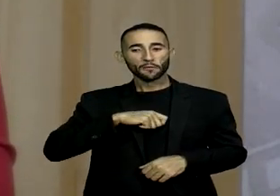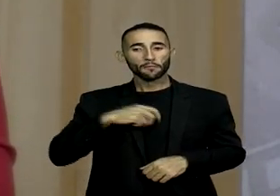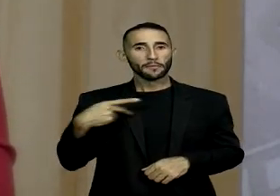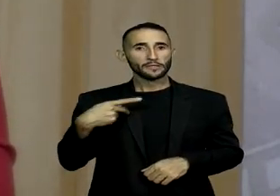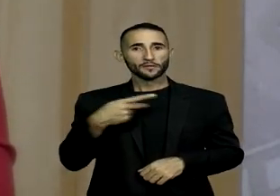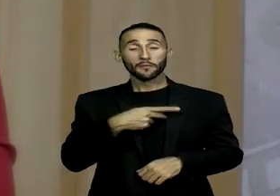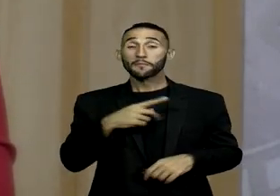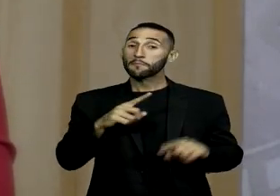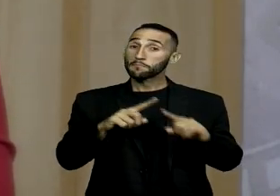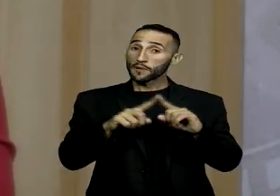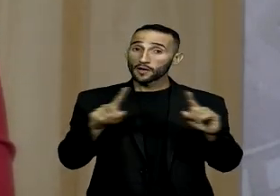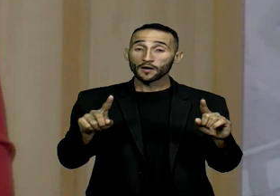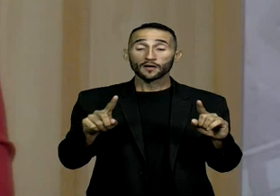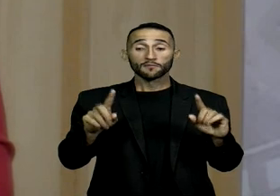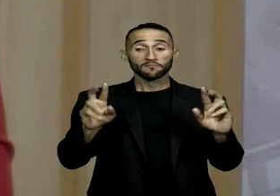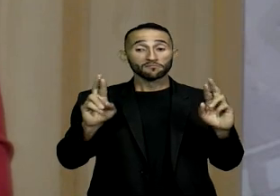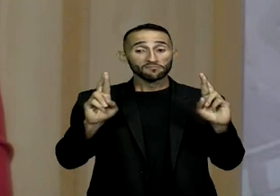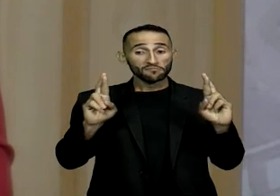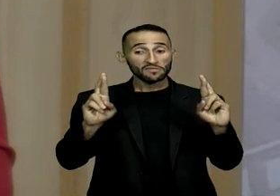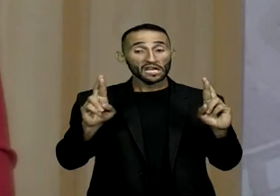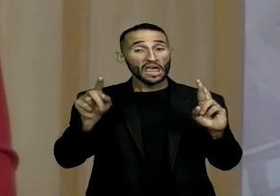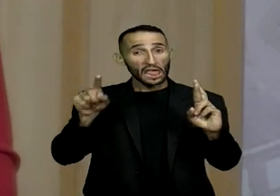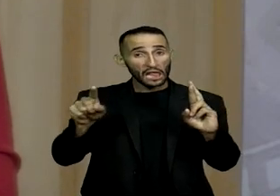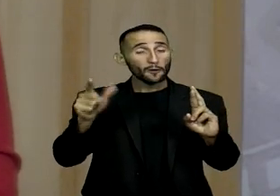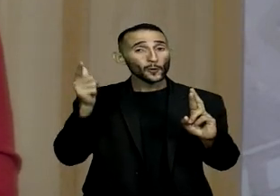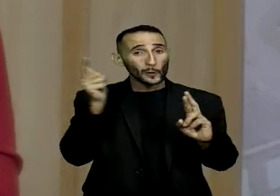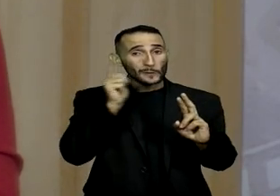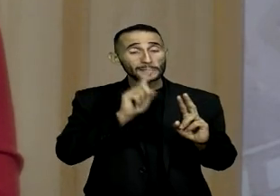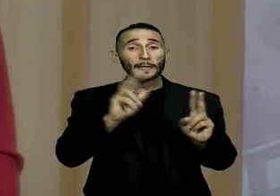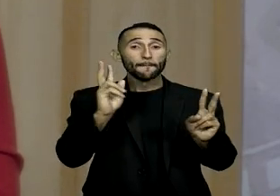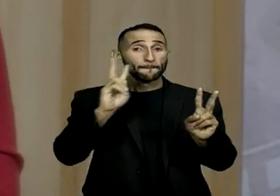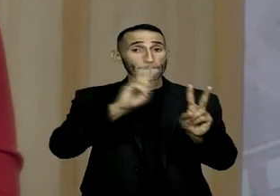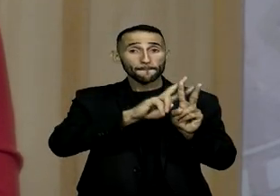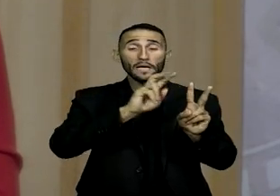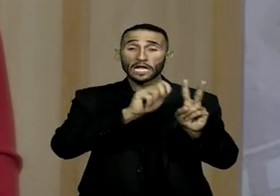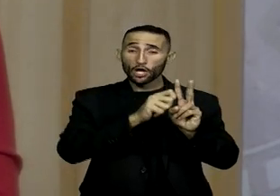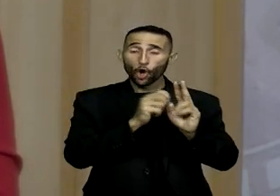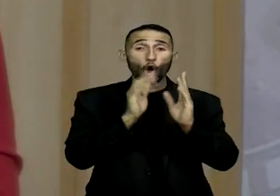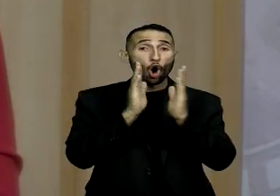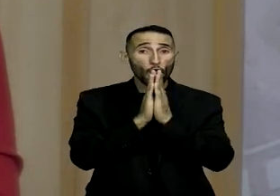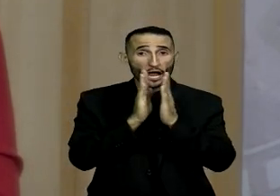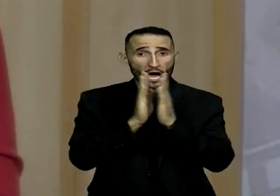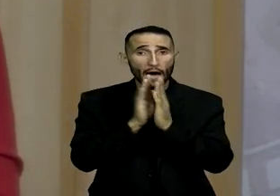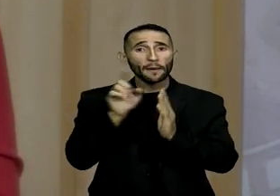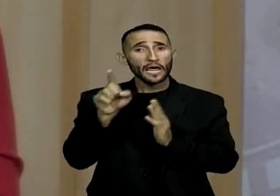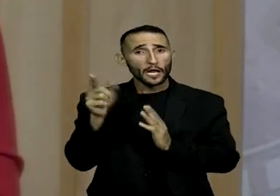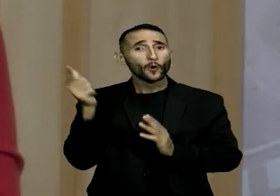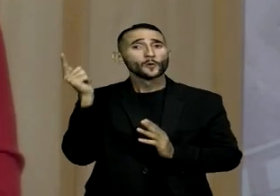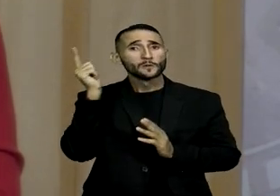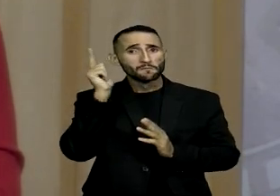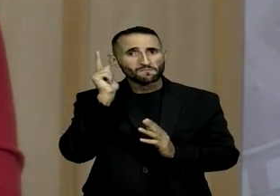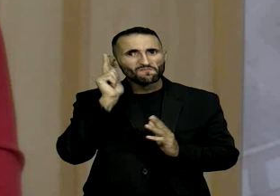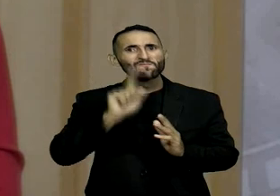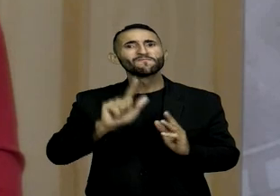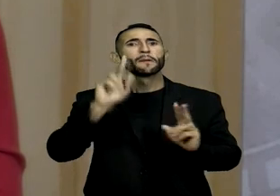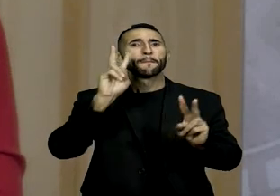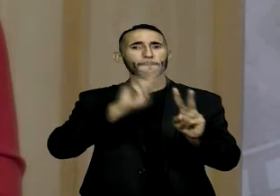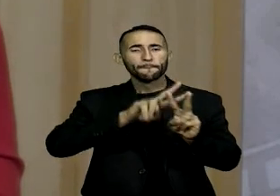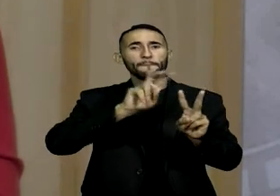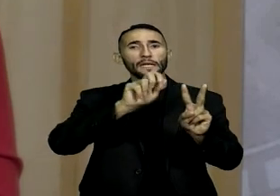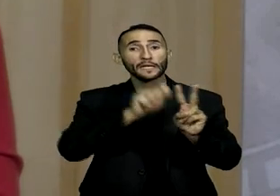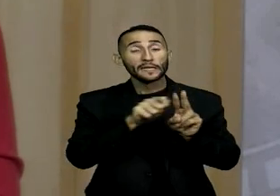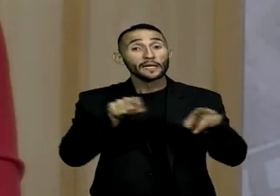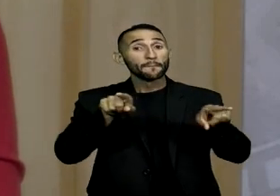preso. Vamos orar que essa pessoa seja presa e realmente seja punido. E também esse